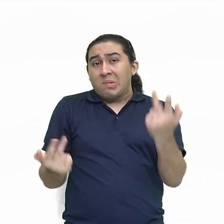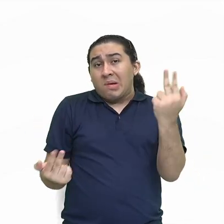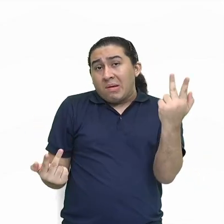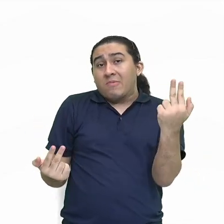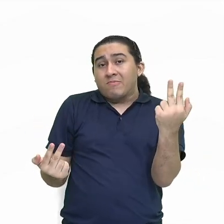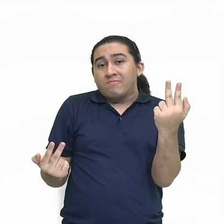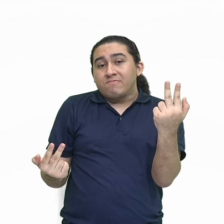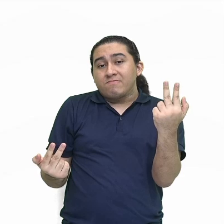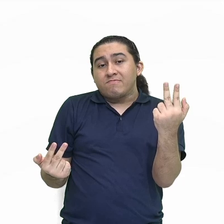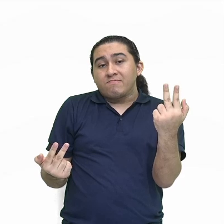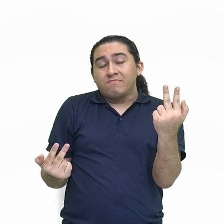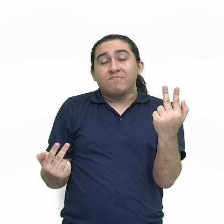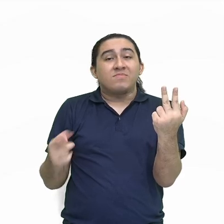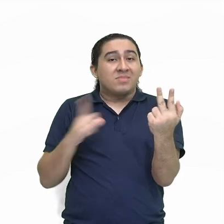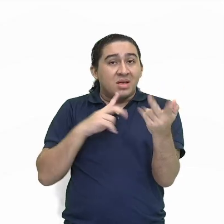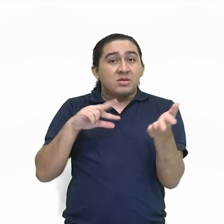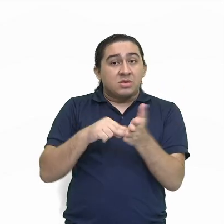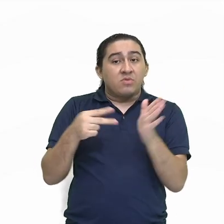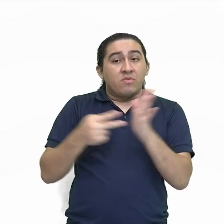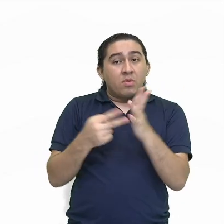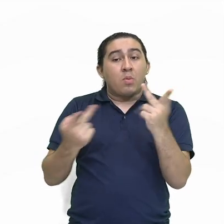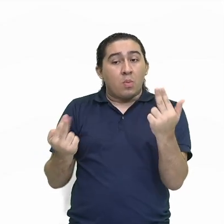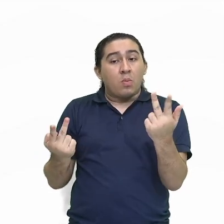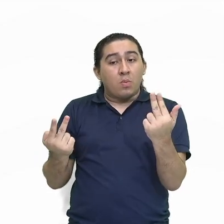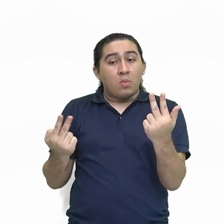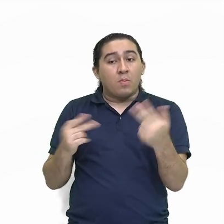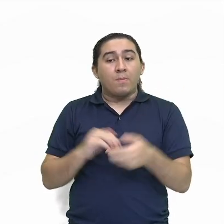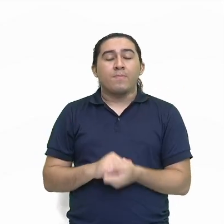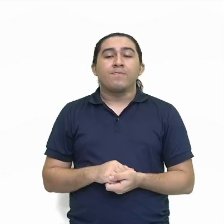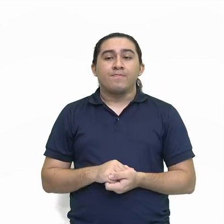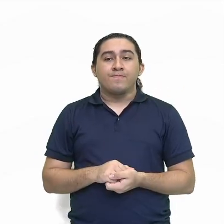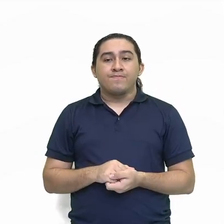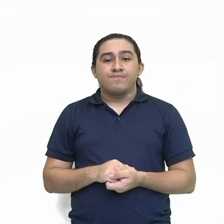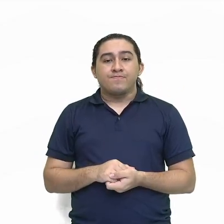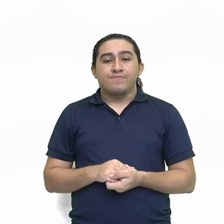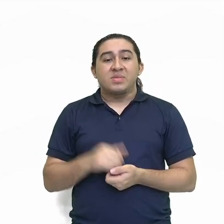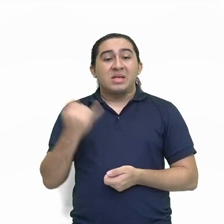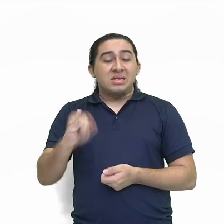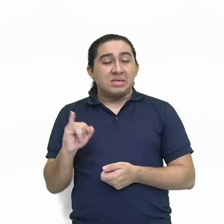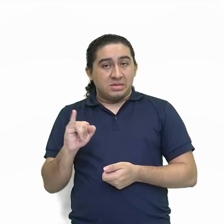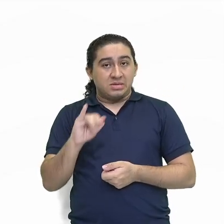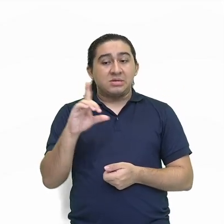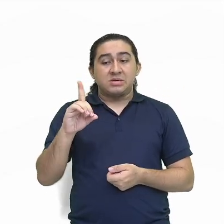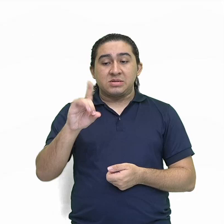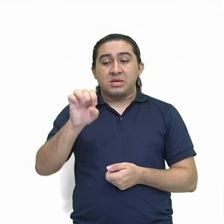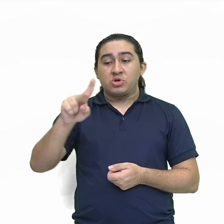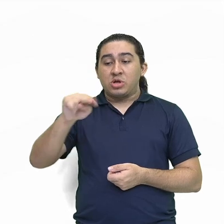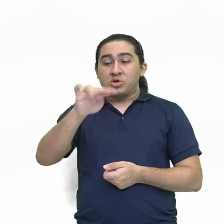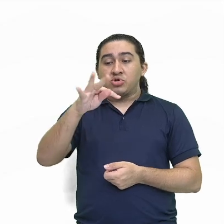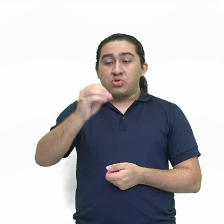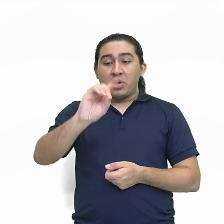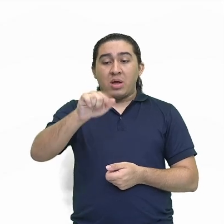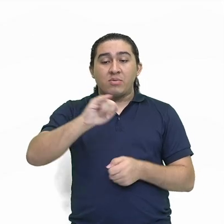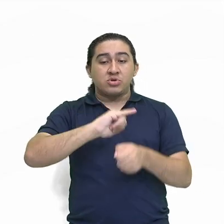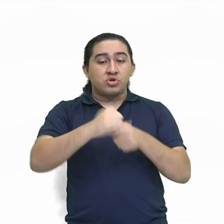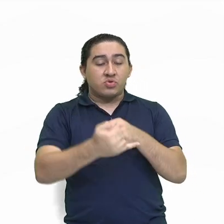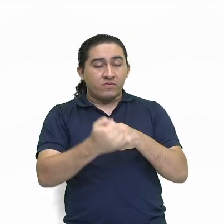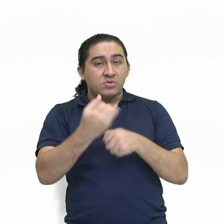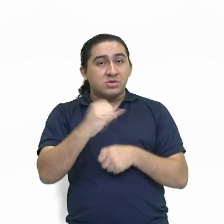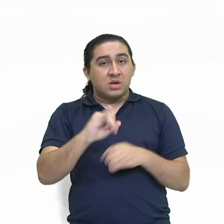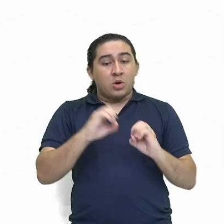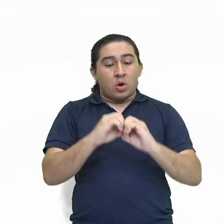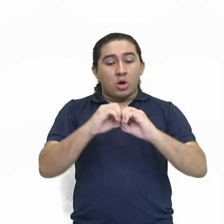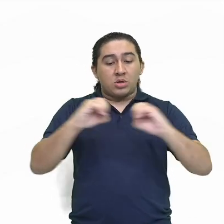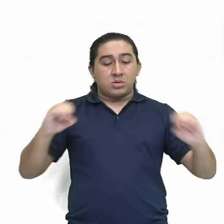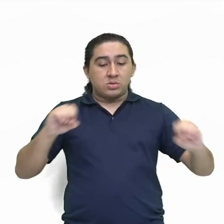não vai ter o mesmo valor? Se desonesto é um adjetivo, se a oração subordinada